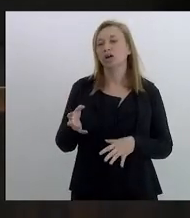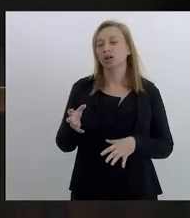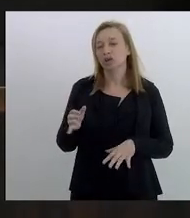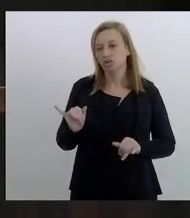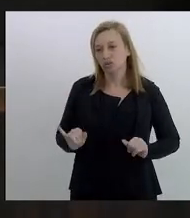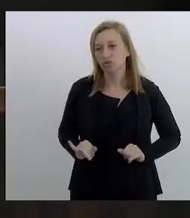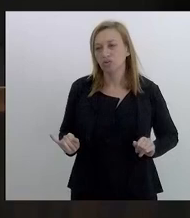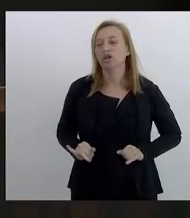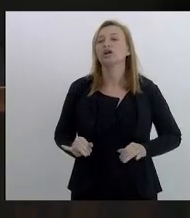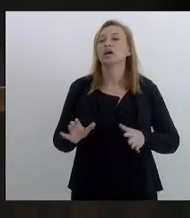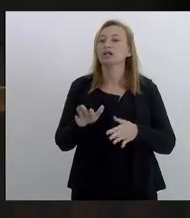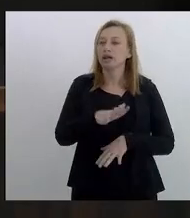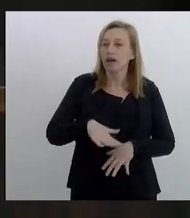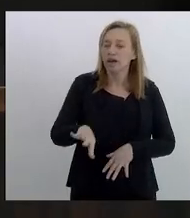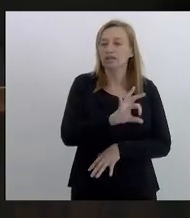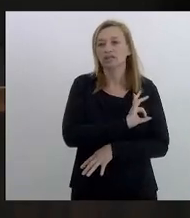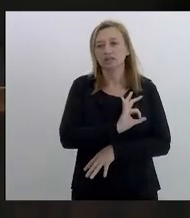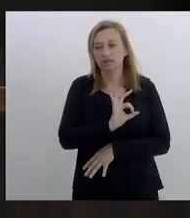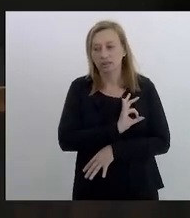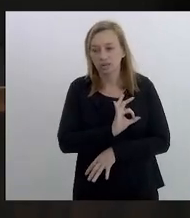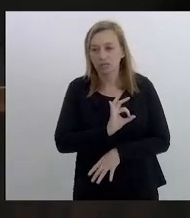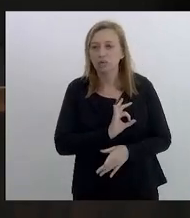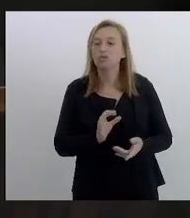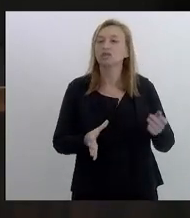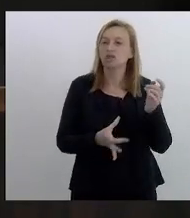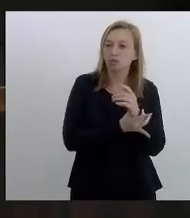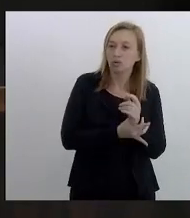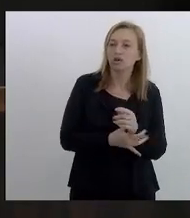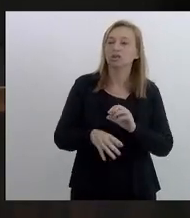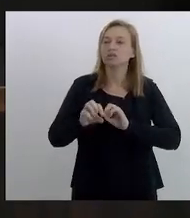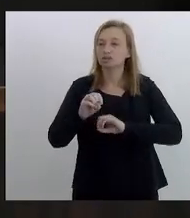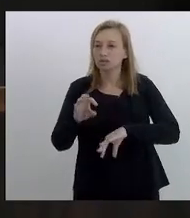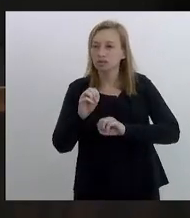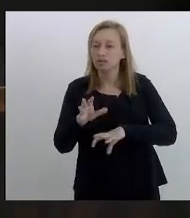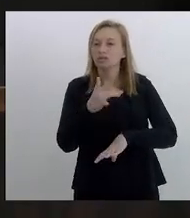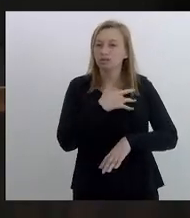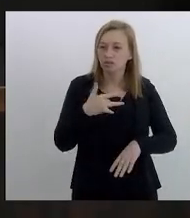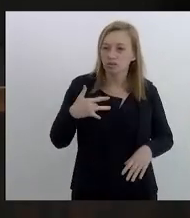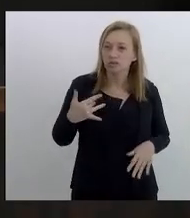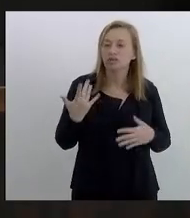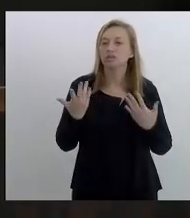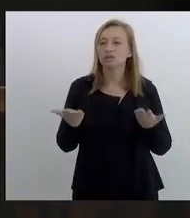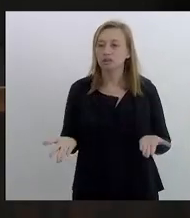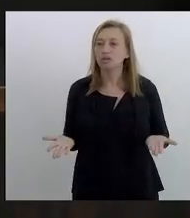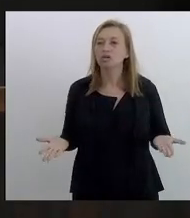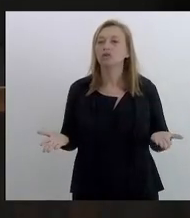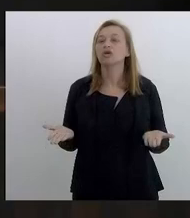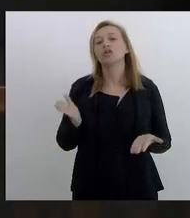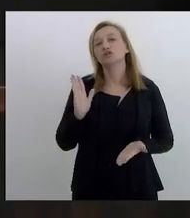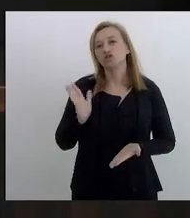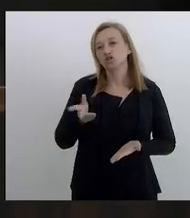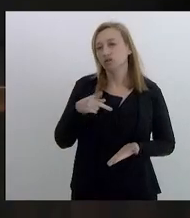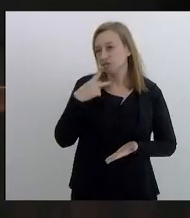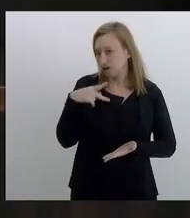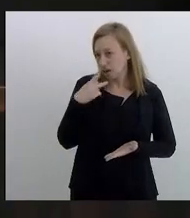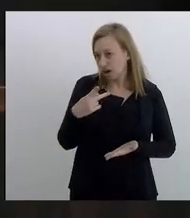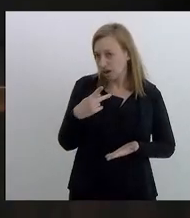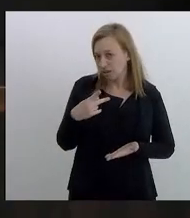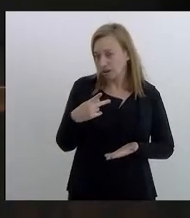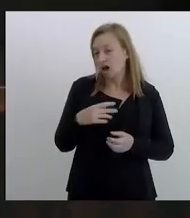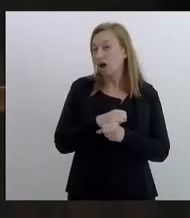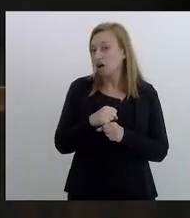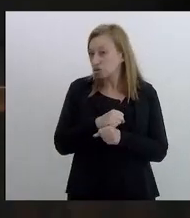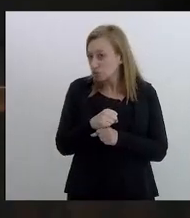a área da segurança, quer seja a área da saúde, da educação. Então, por princípio, é isso que eu tenho te falado há tanto